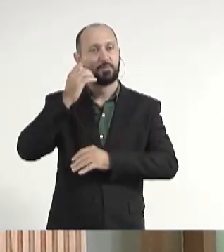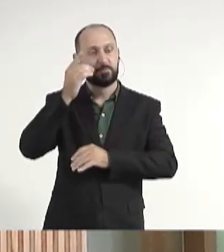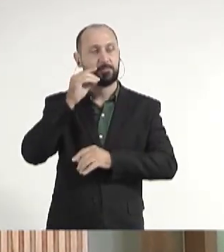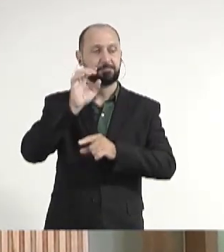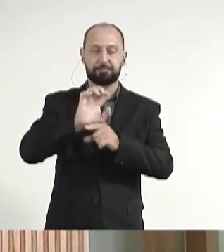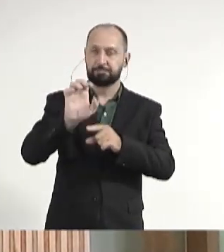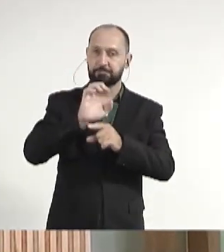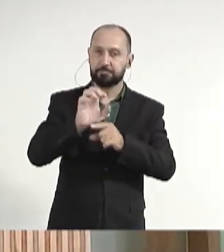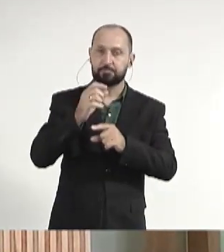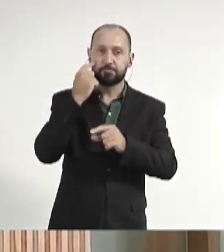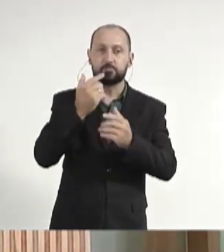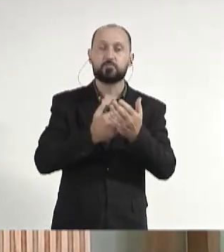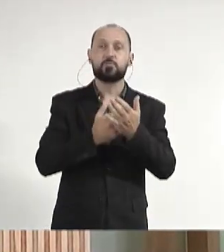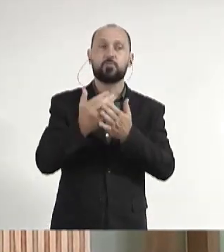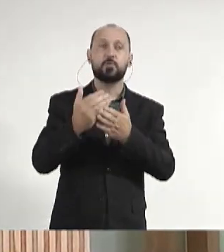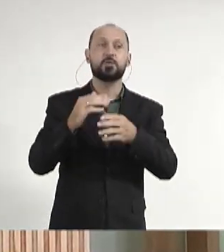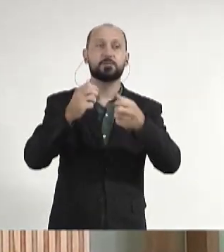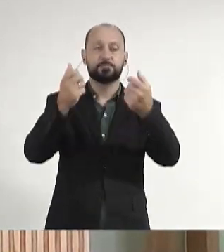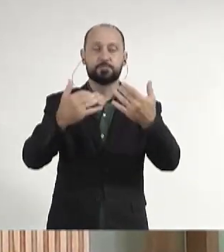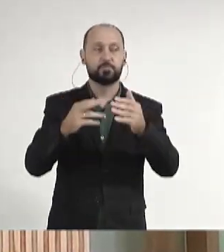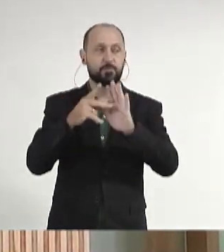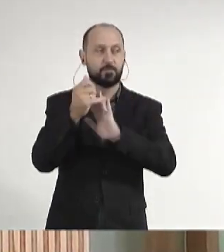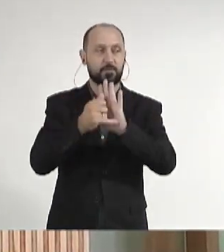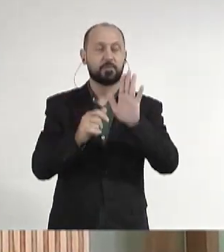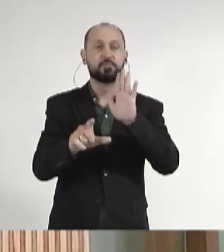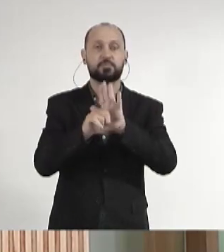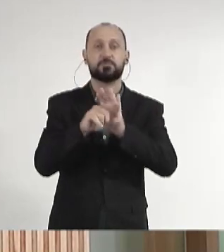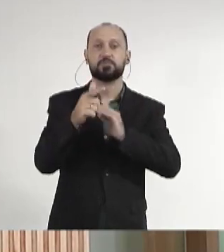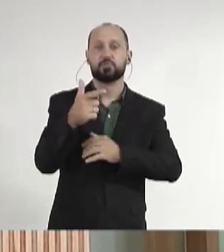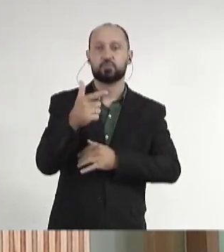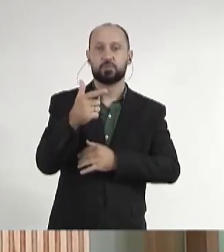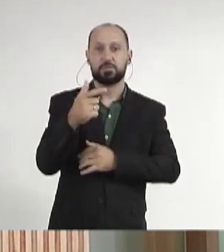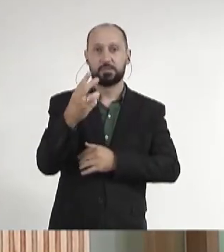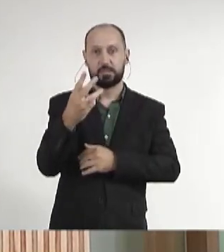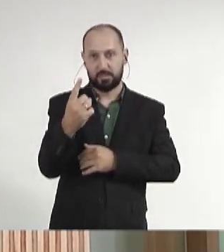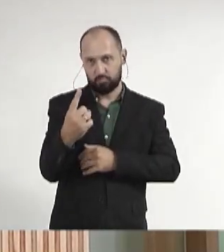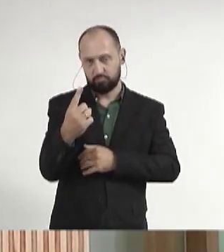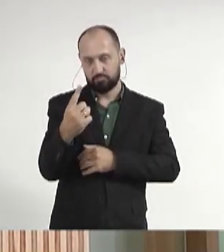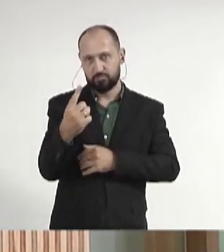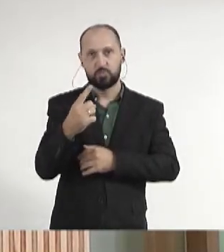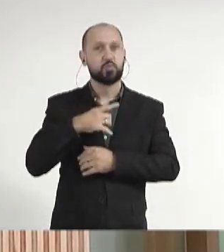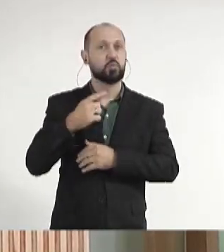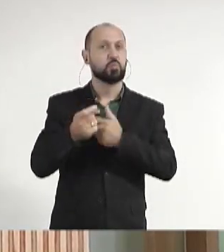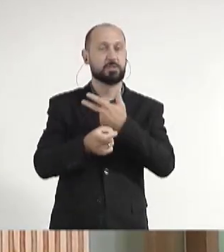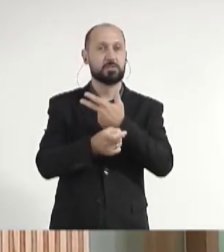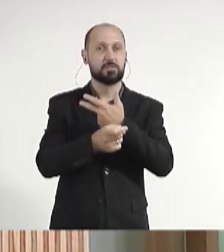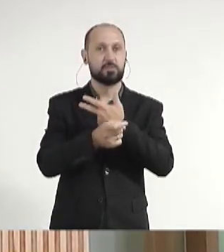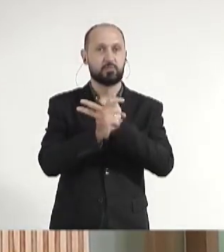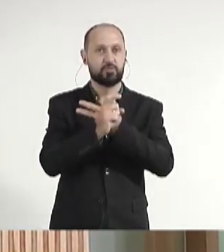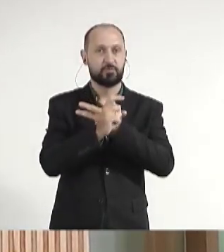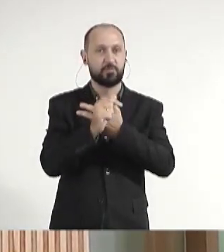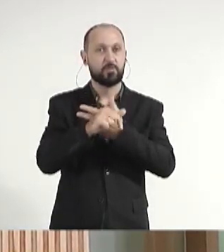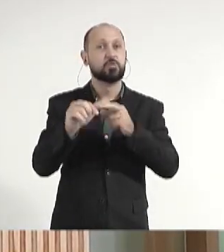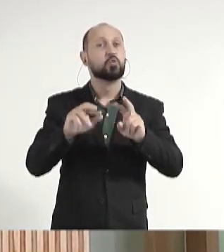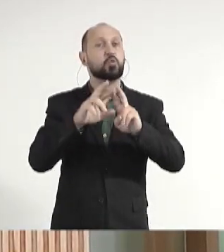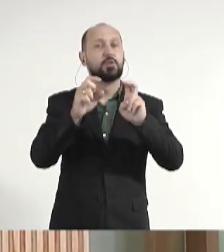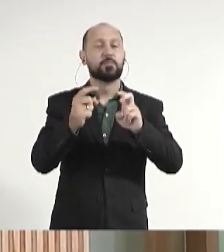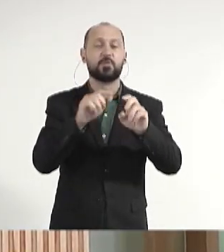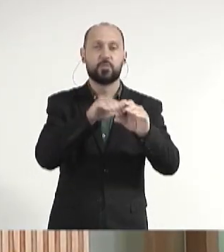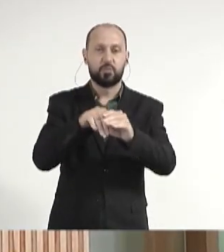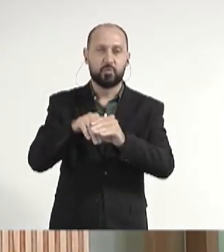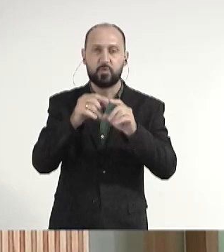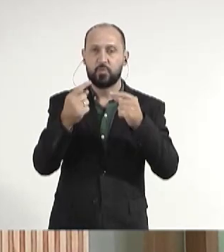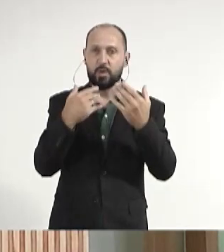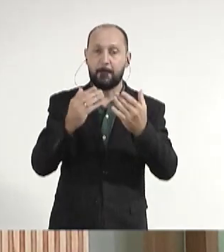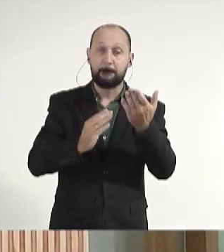deputados estaduais. E a gente começa falando do projeto de lei de número 231 do Poder Executivo, a matéria que foi discutida,